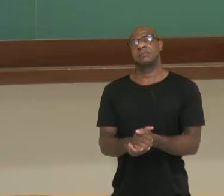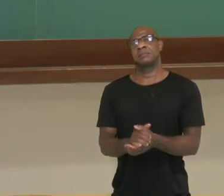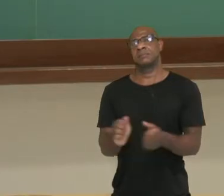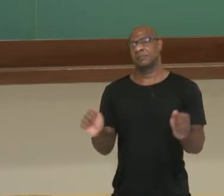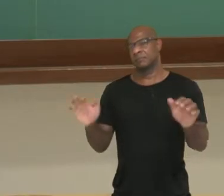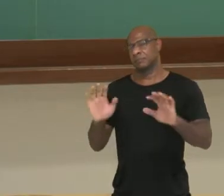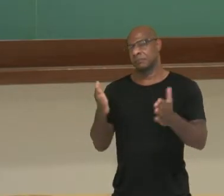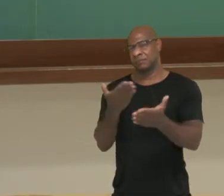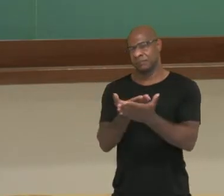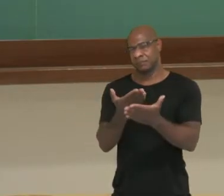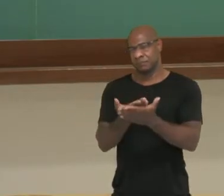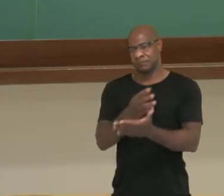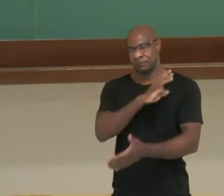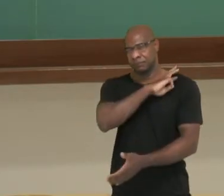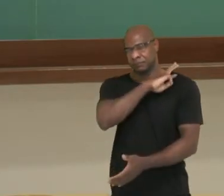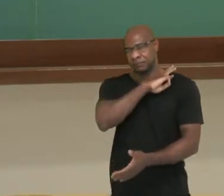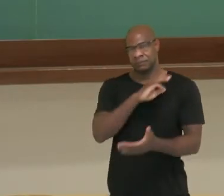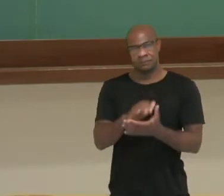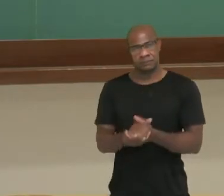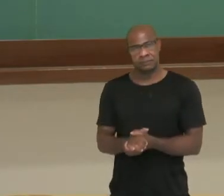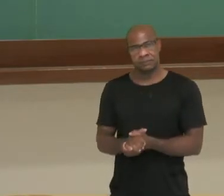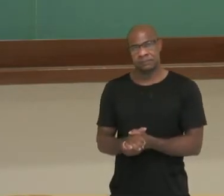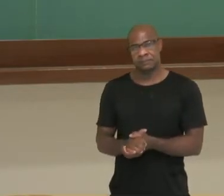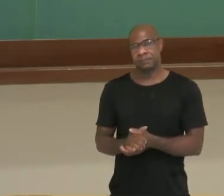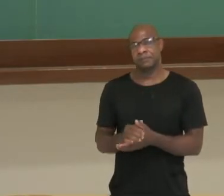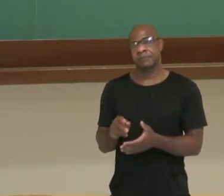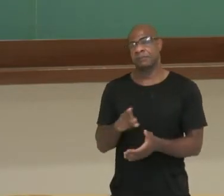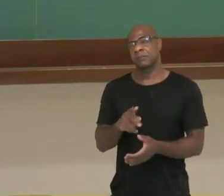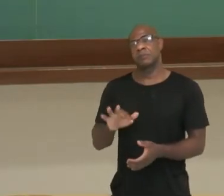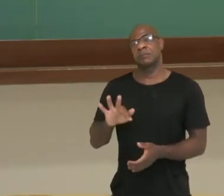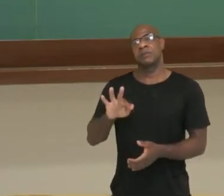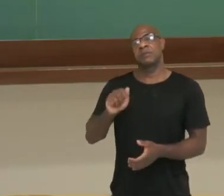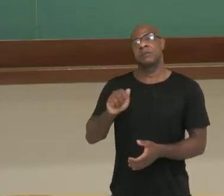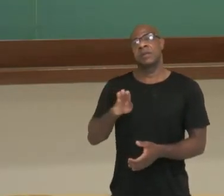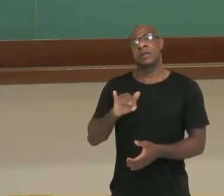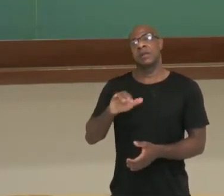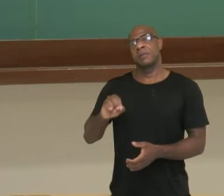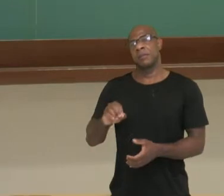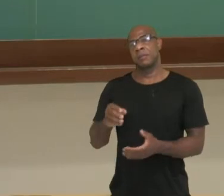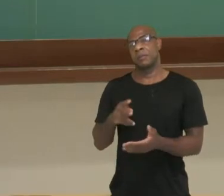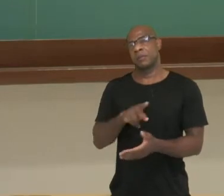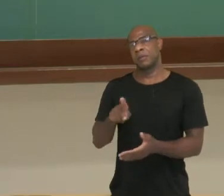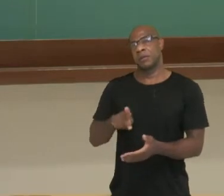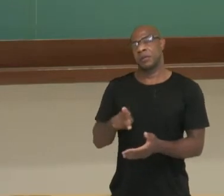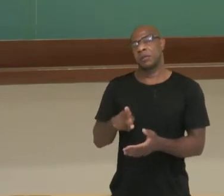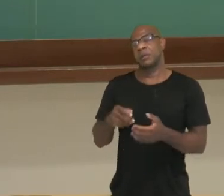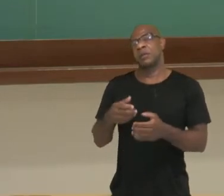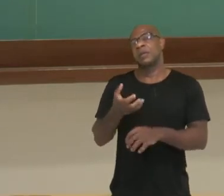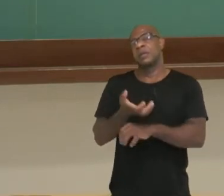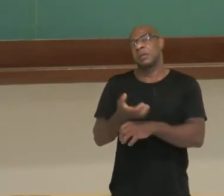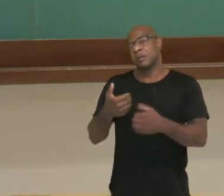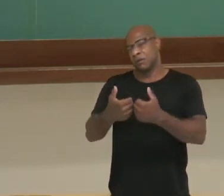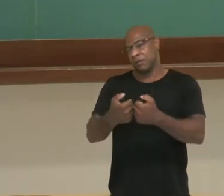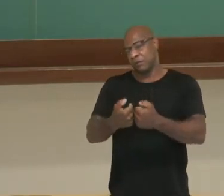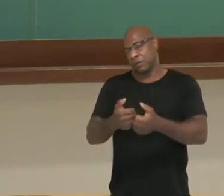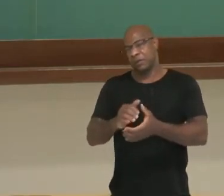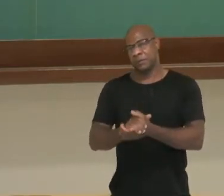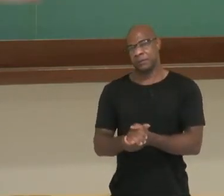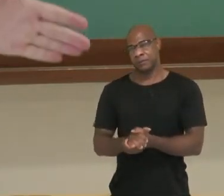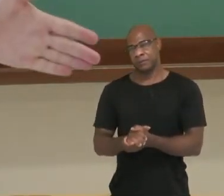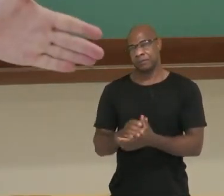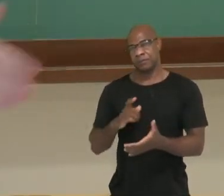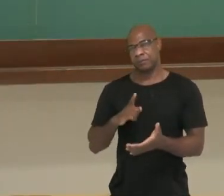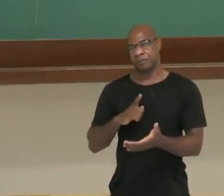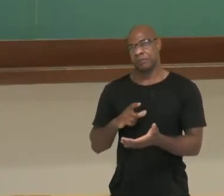Olá, estudantes da terceira série. Que vos fala, professor Fábio Zé Souza, disciplina de Física, terceira série. Aqui ao meu lado,